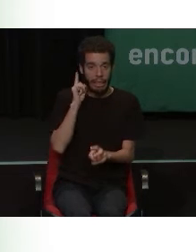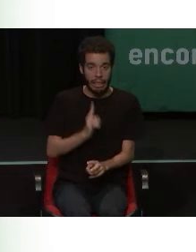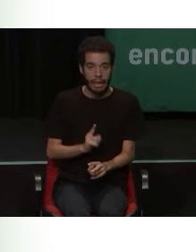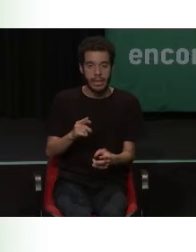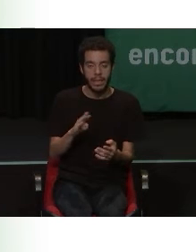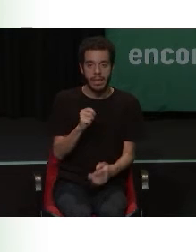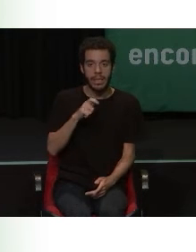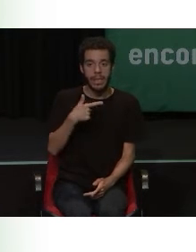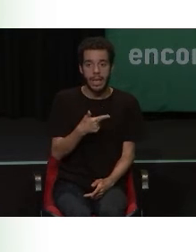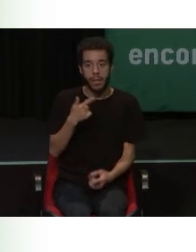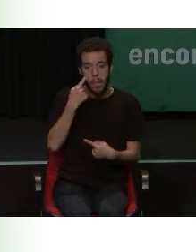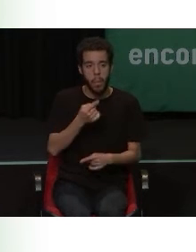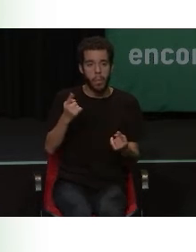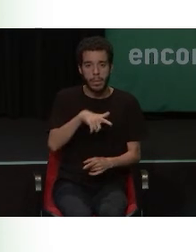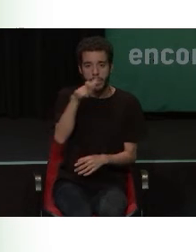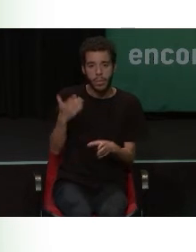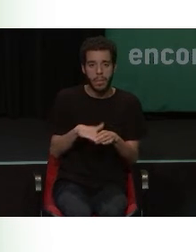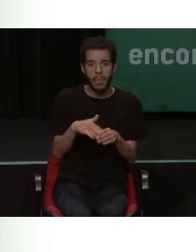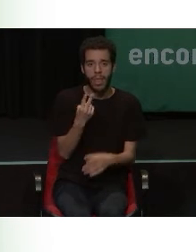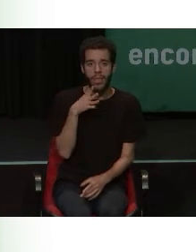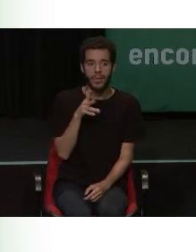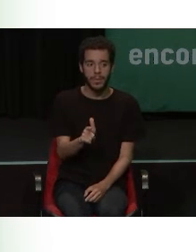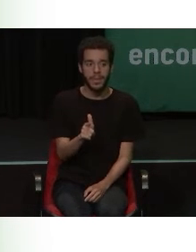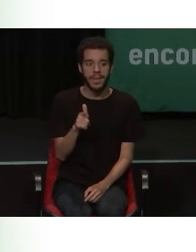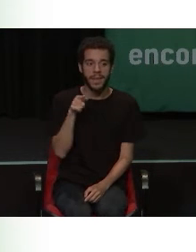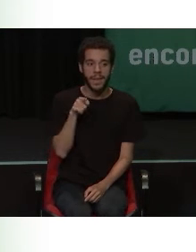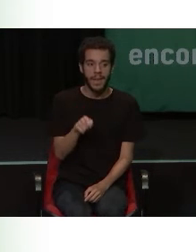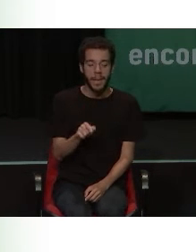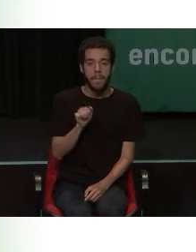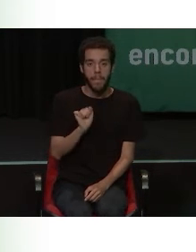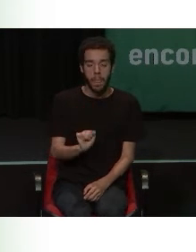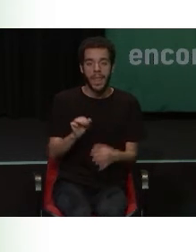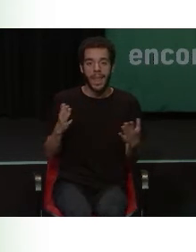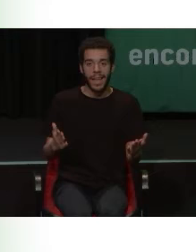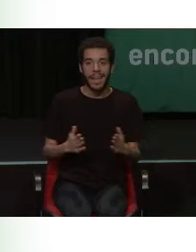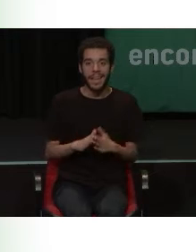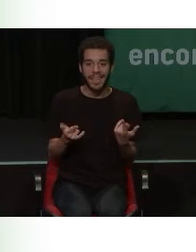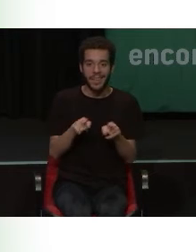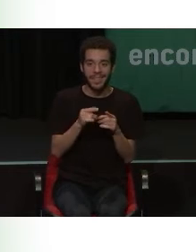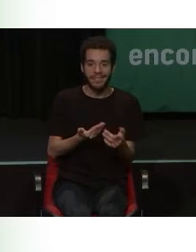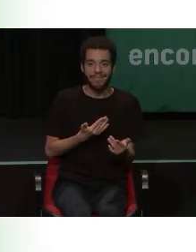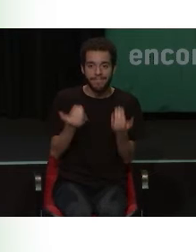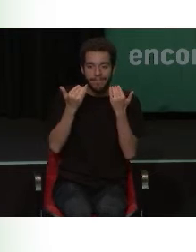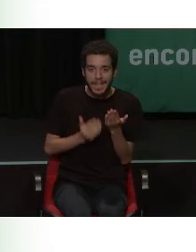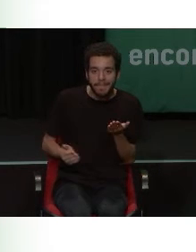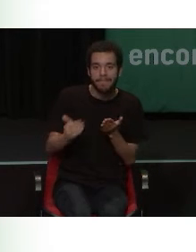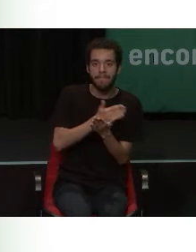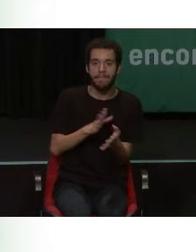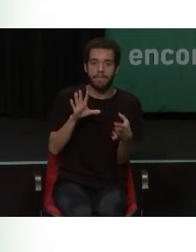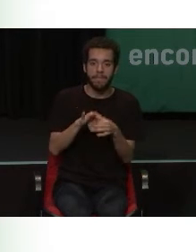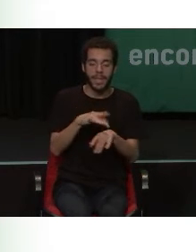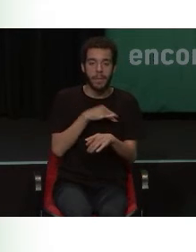set com 2.000 with participantes 2,000 que recolheram dados participants. They de collected dispositivos data biométricos, from como